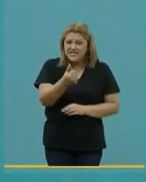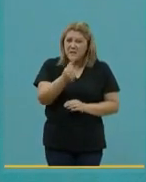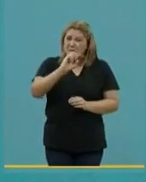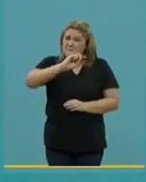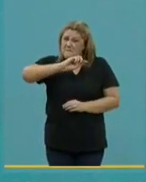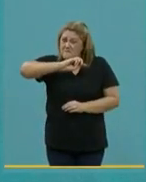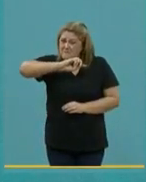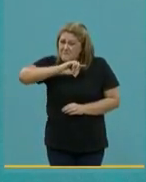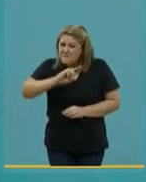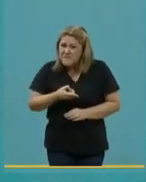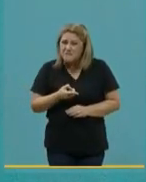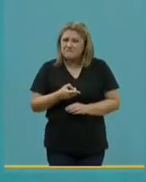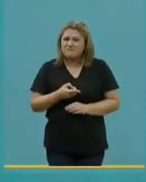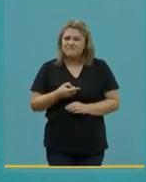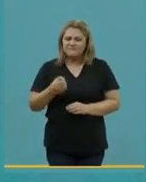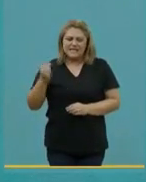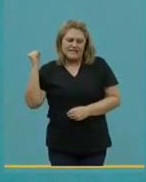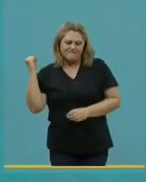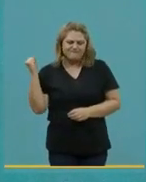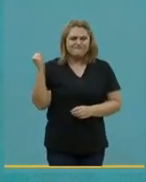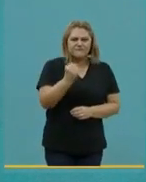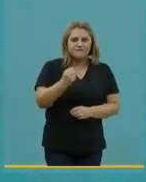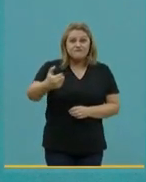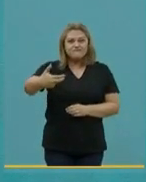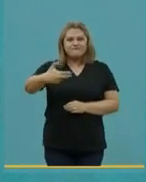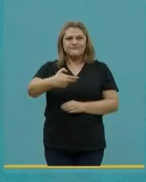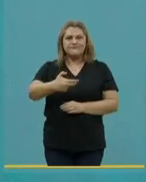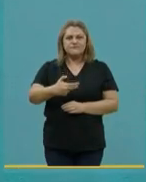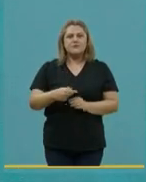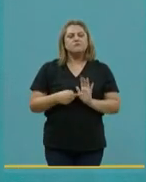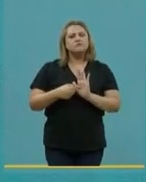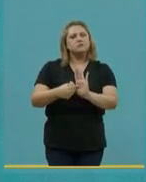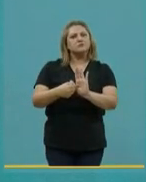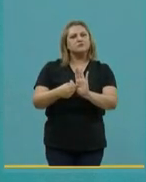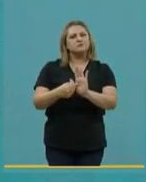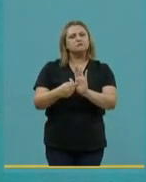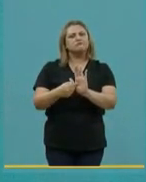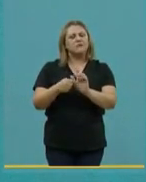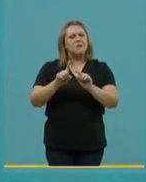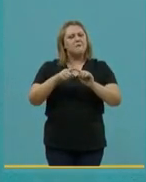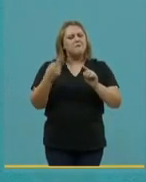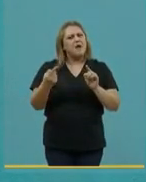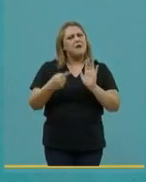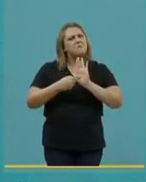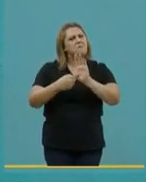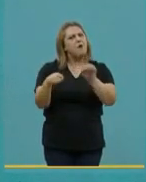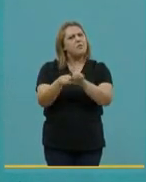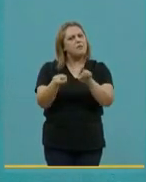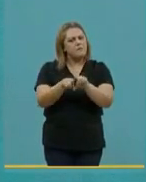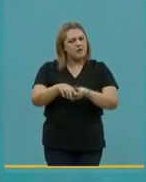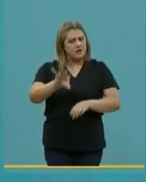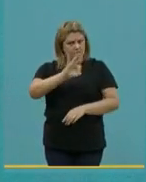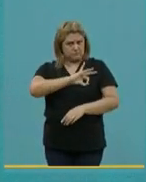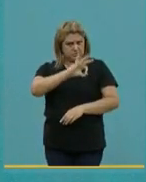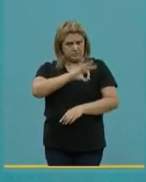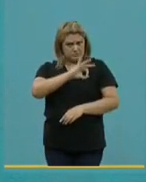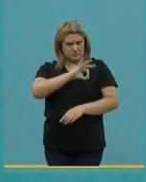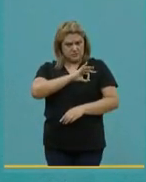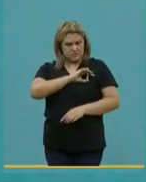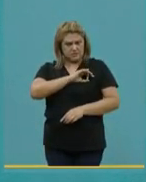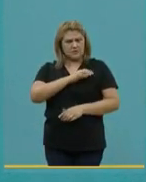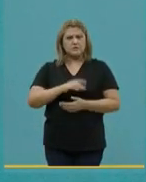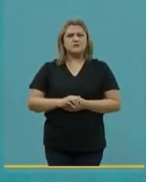deste ano a violência seguida de morte também refletido em números dos confrontos policiais em